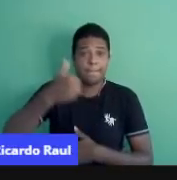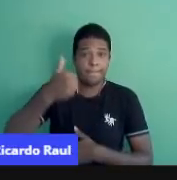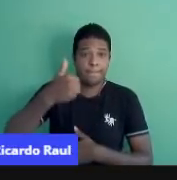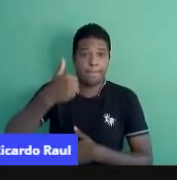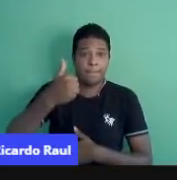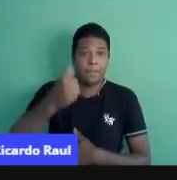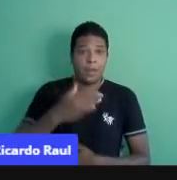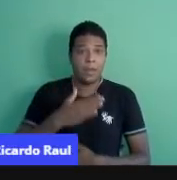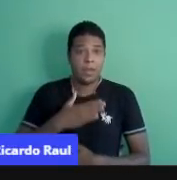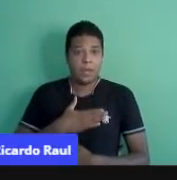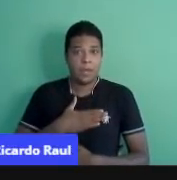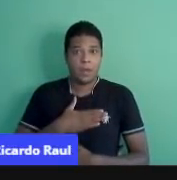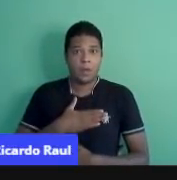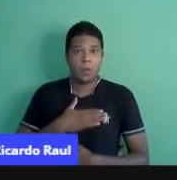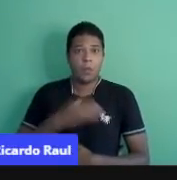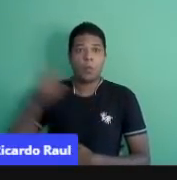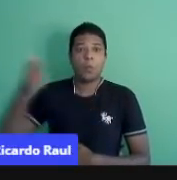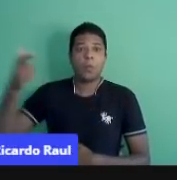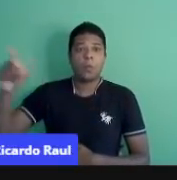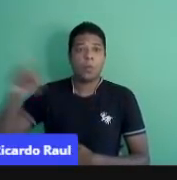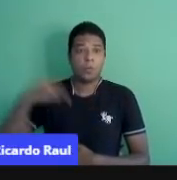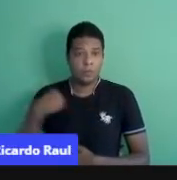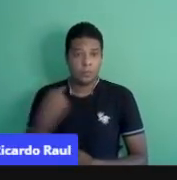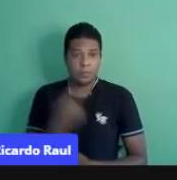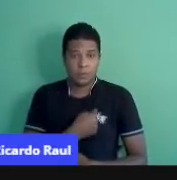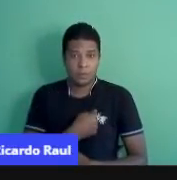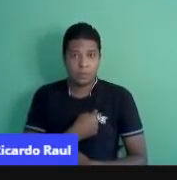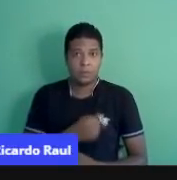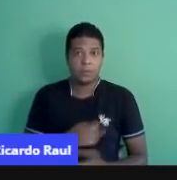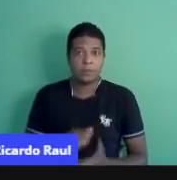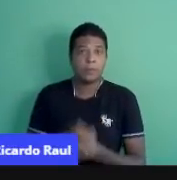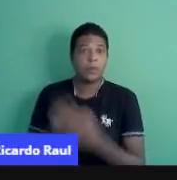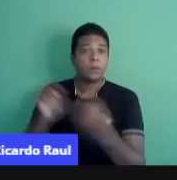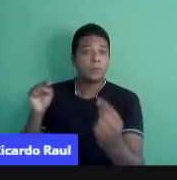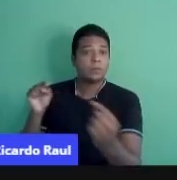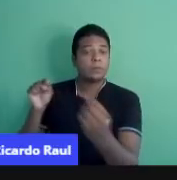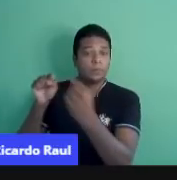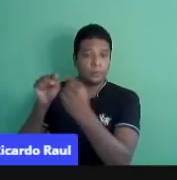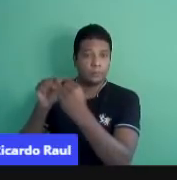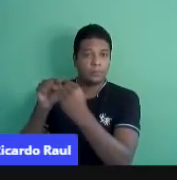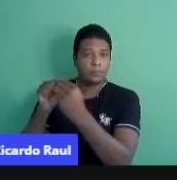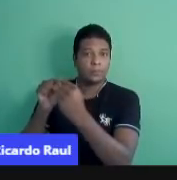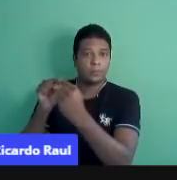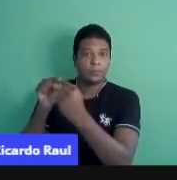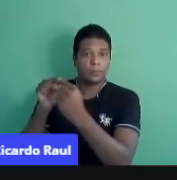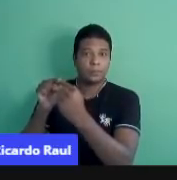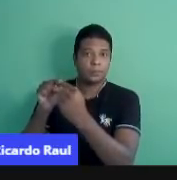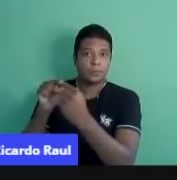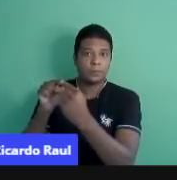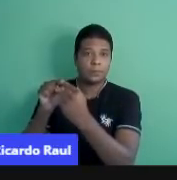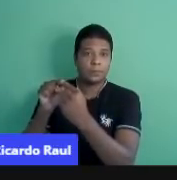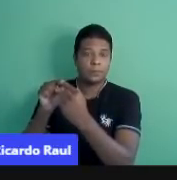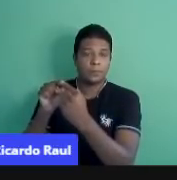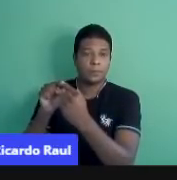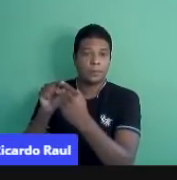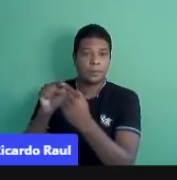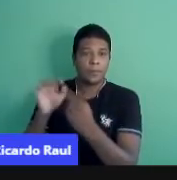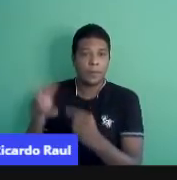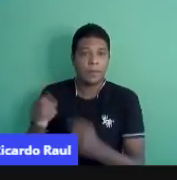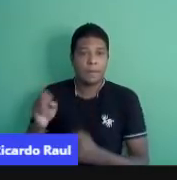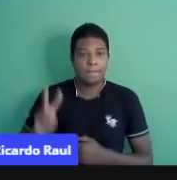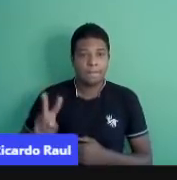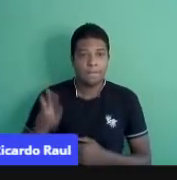eu, outro e o nós. O objetivo é que elas se tornem aptas a valorizar sua